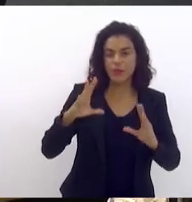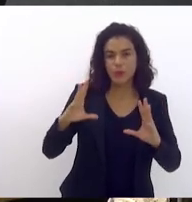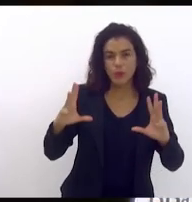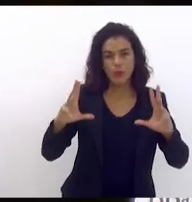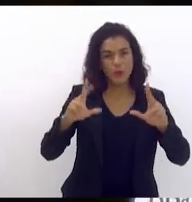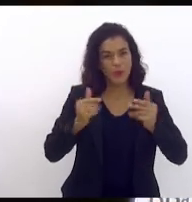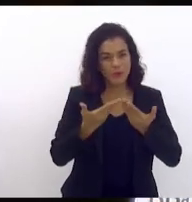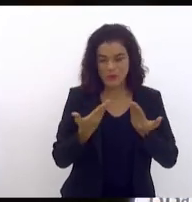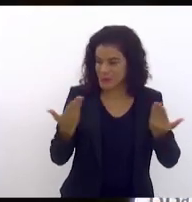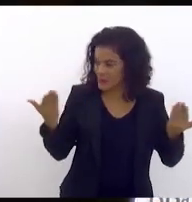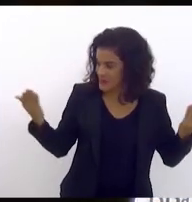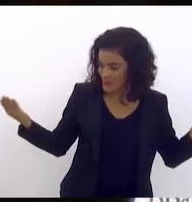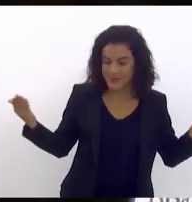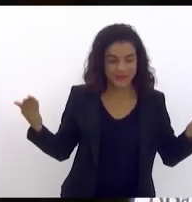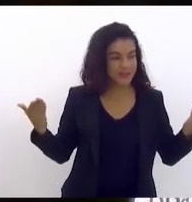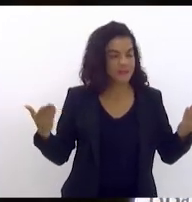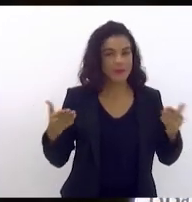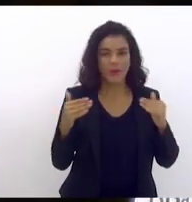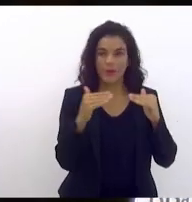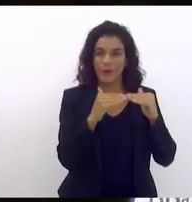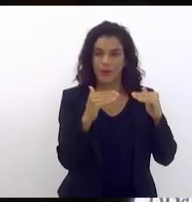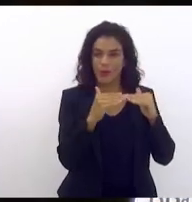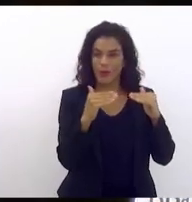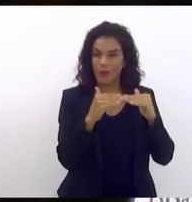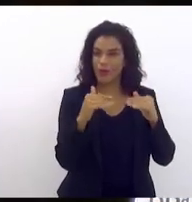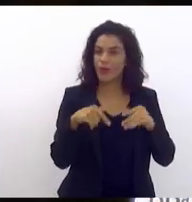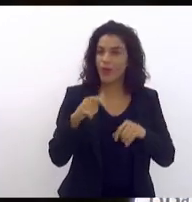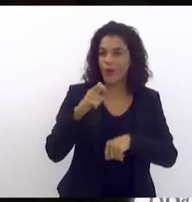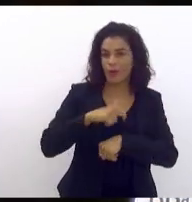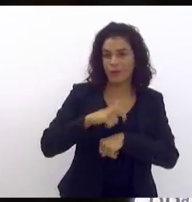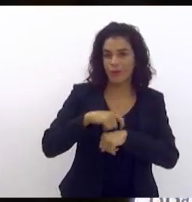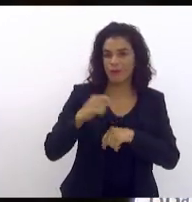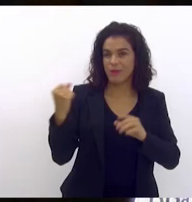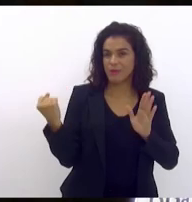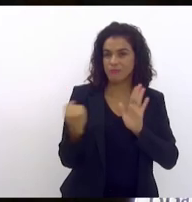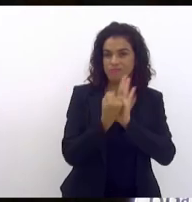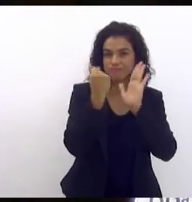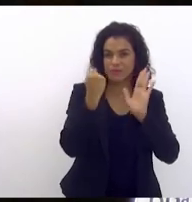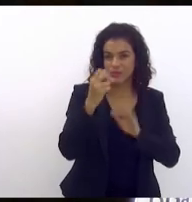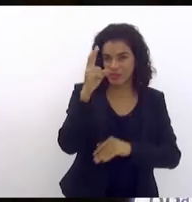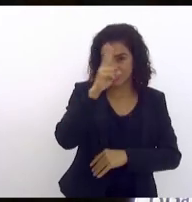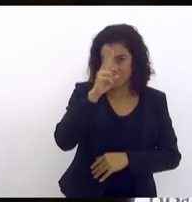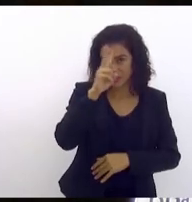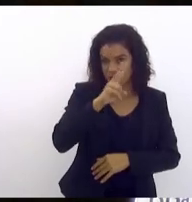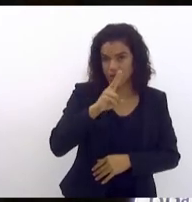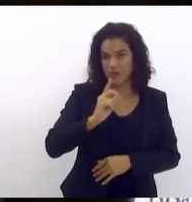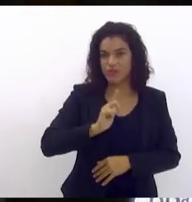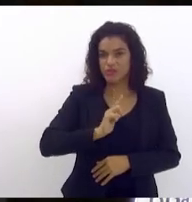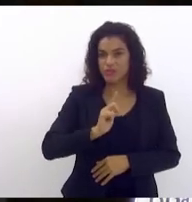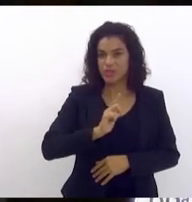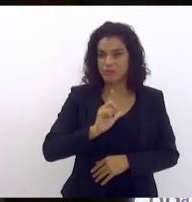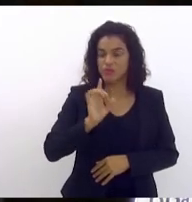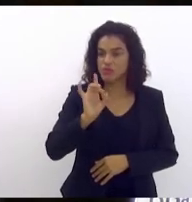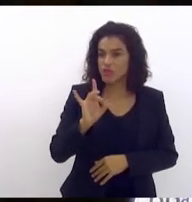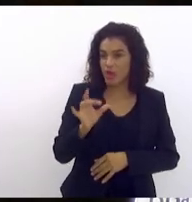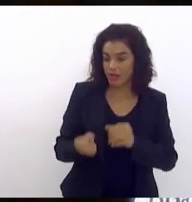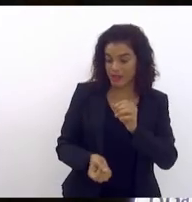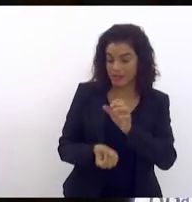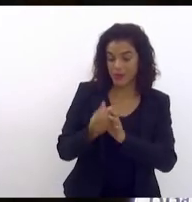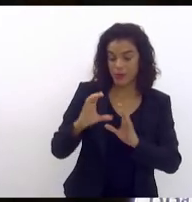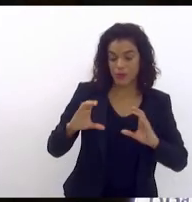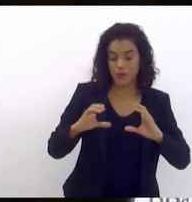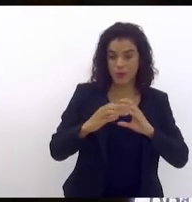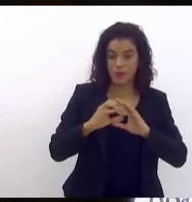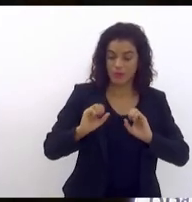depolo Eu concordo com você Larissa é um momento histórico pro estado do Rio de Janeiro nós temos não só o lançamento da frente de